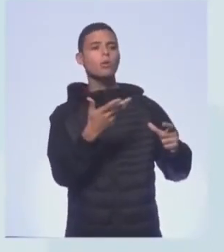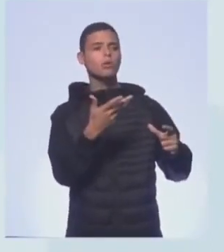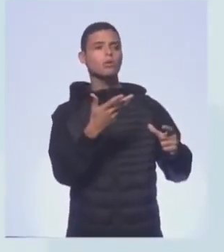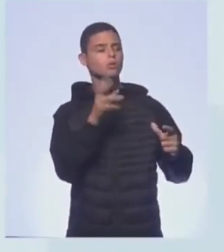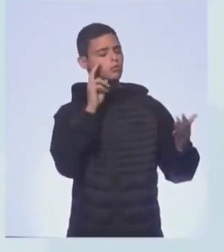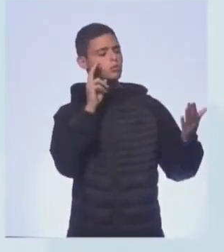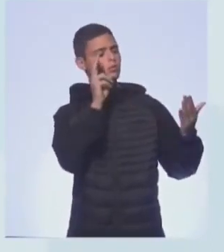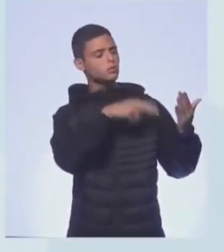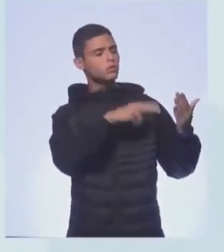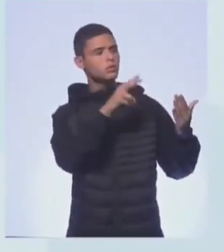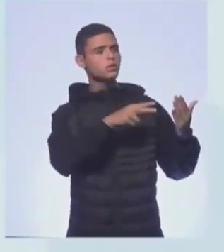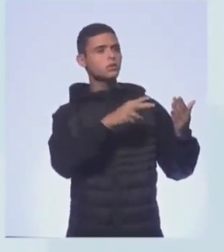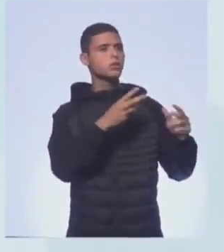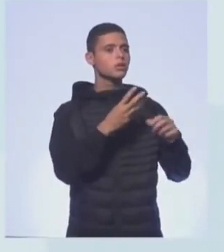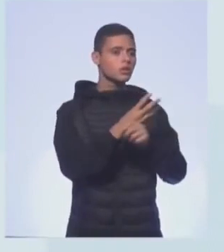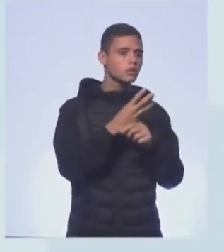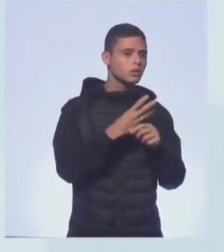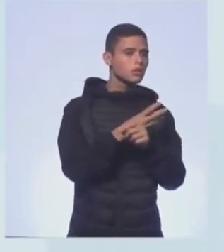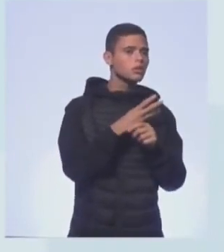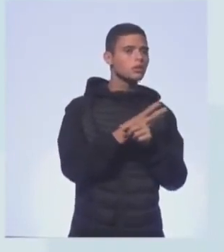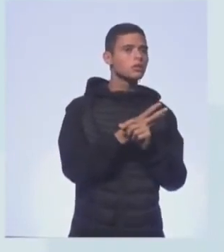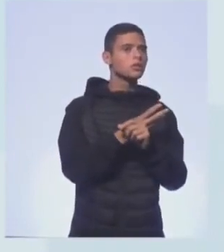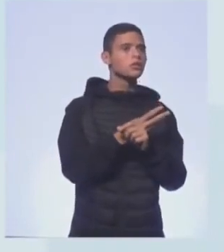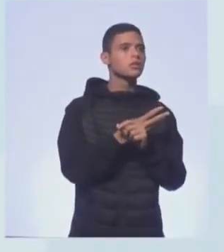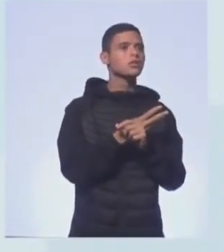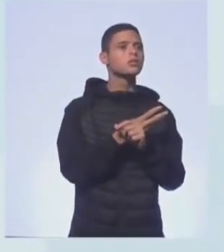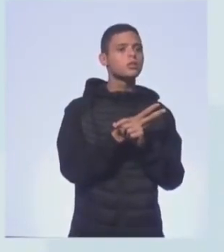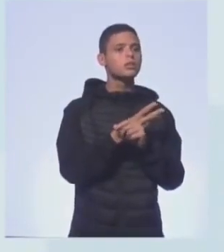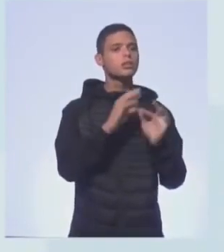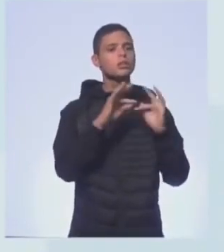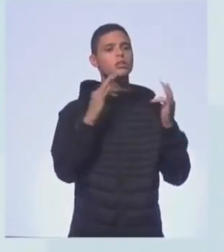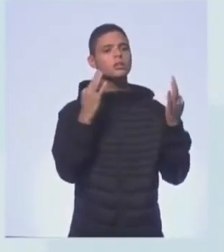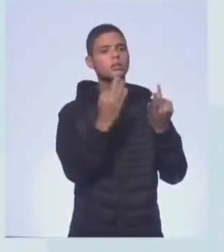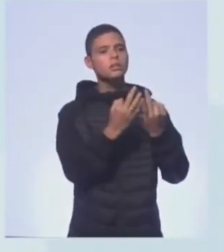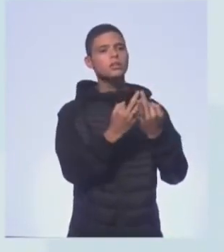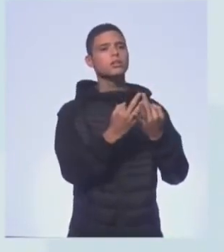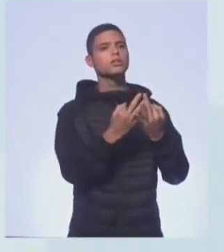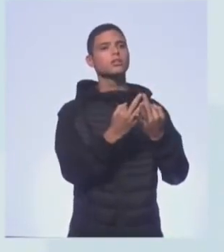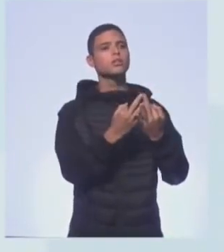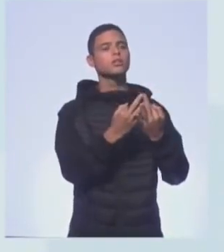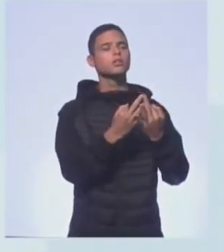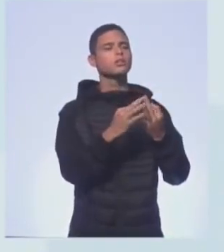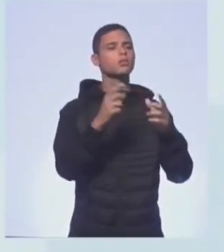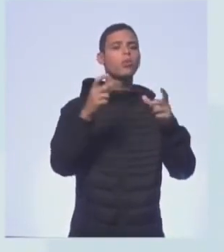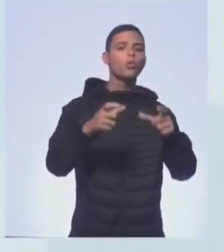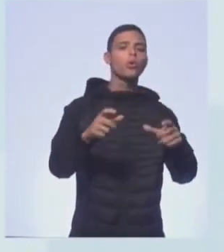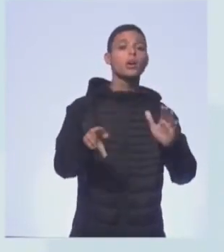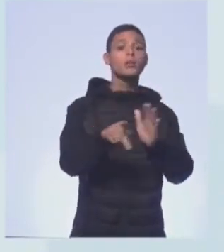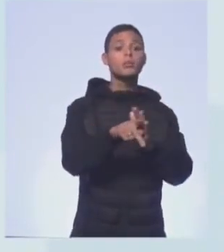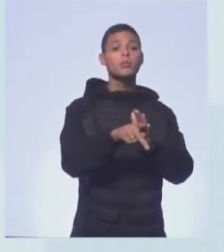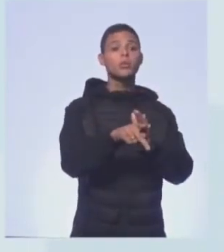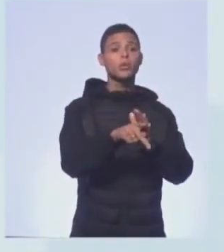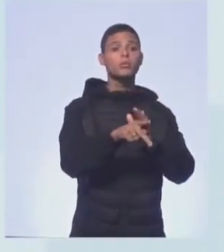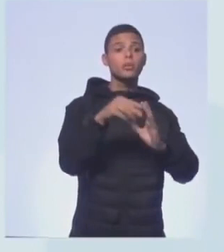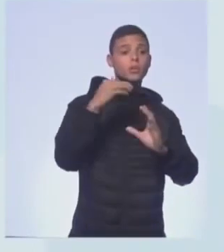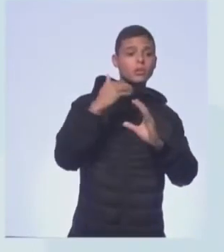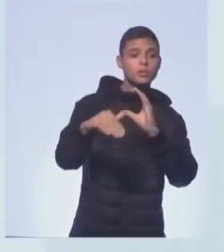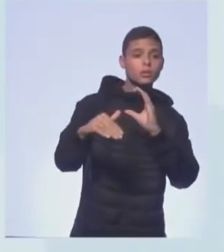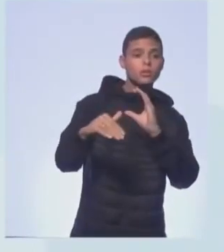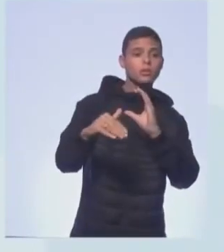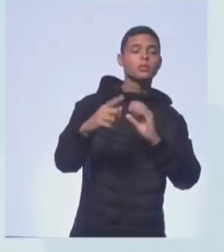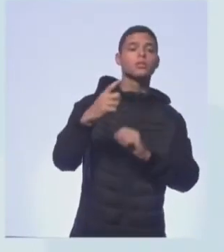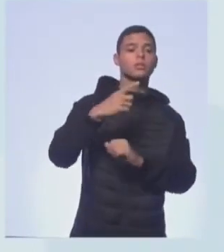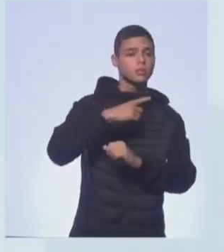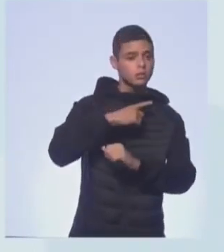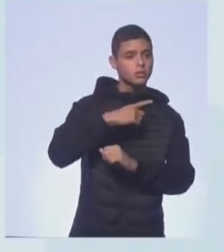li no Zap, né? Que é o que mais se costuma falar hoje, é o Zap da família. Pô, se é o Zap da família, de onde foi tirado, né? Tem que ter um lugar, alguma coisa